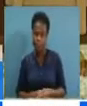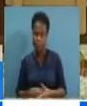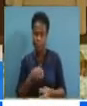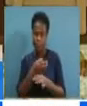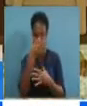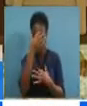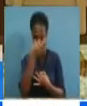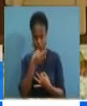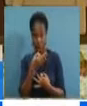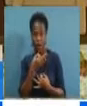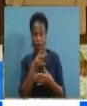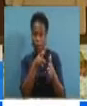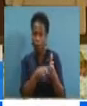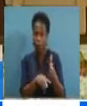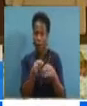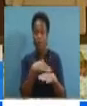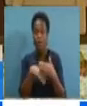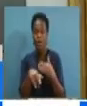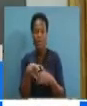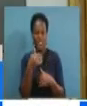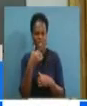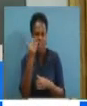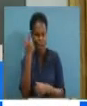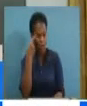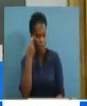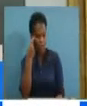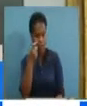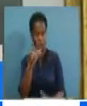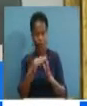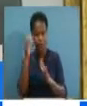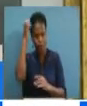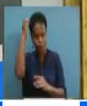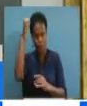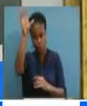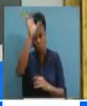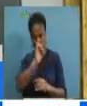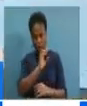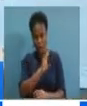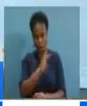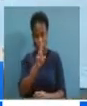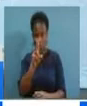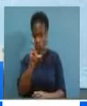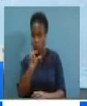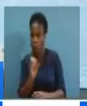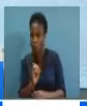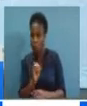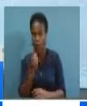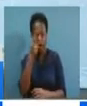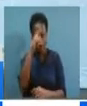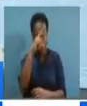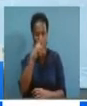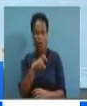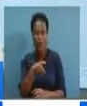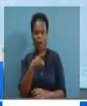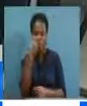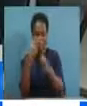Durante a cerimónia fúnebre, realizada na manhã desta quinta-feira no Palácio do Governo, Júlio César Herbert Lopes foi recordado